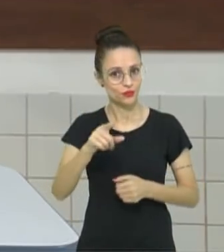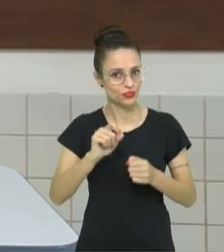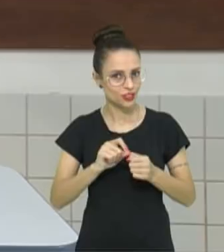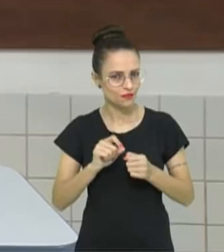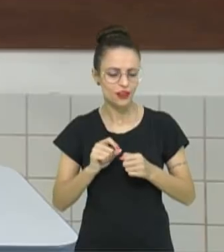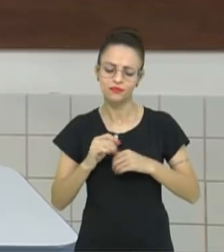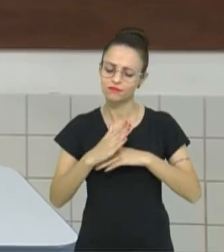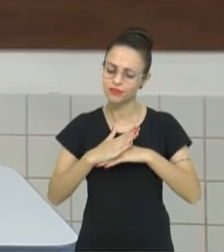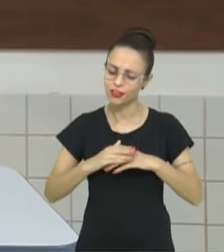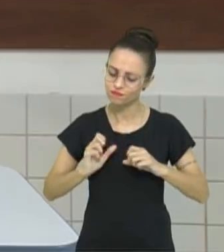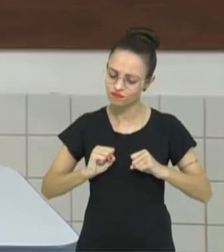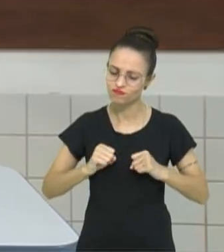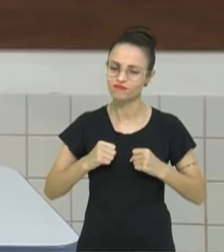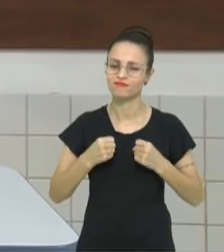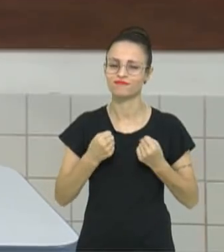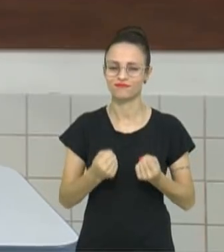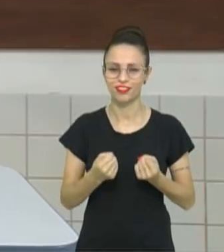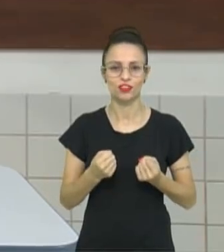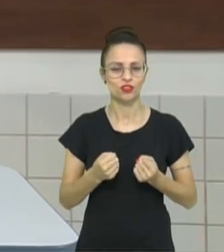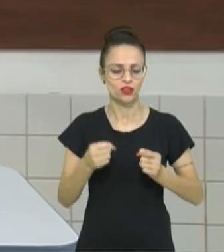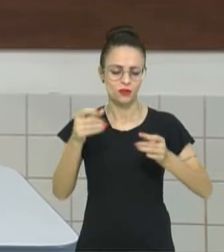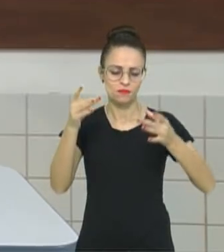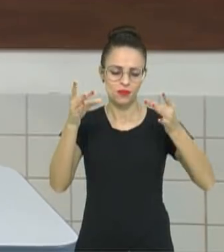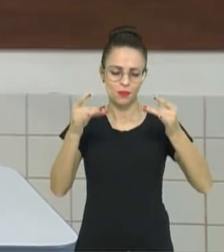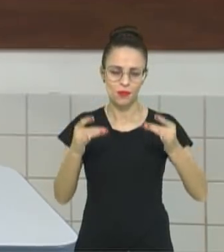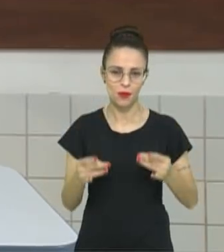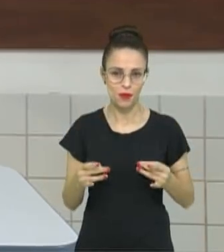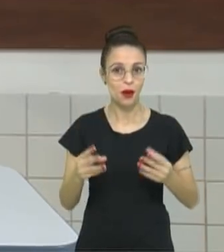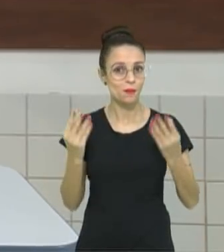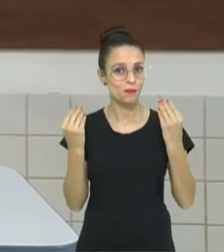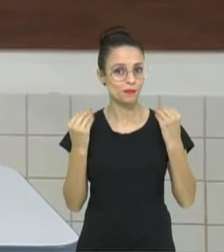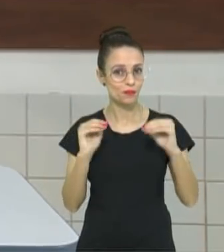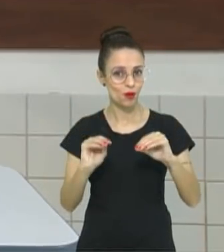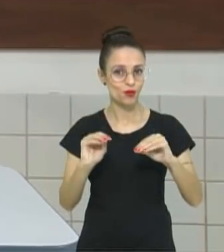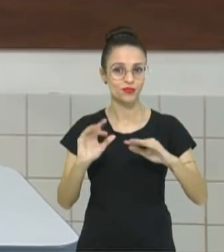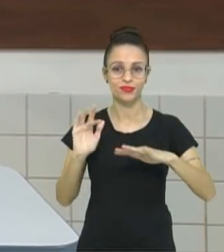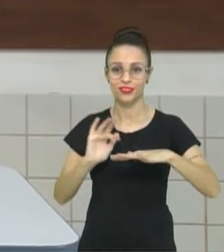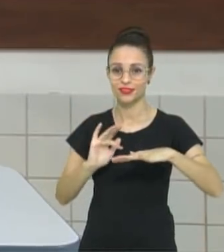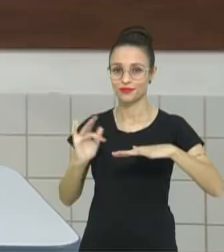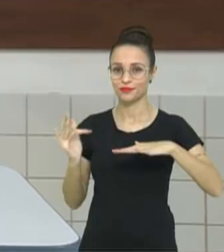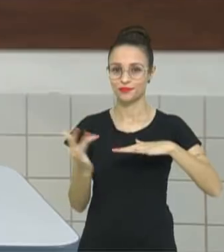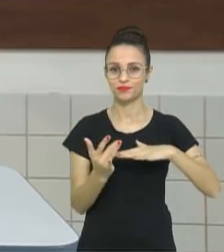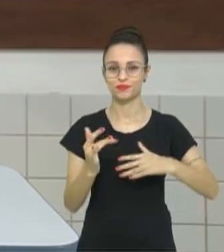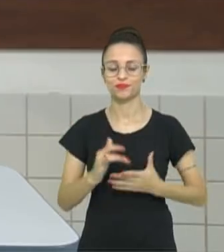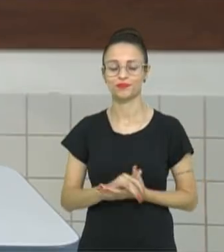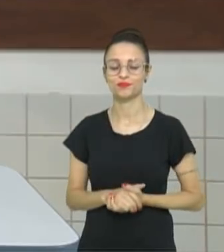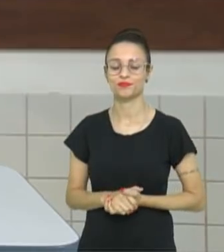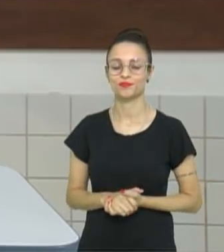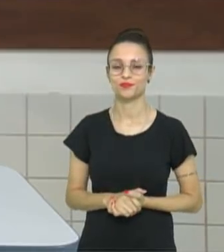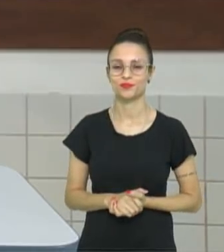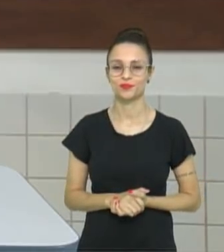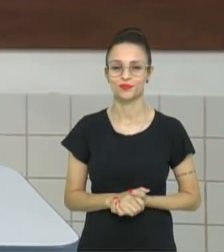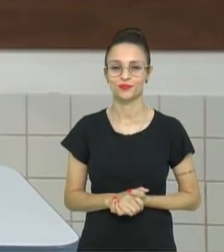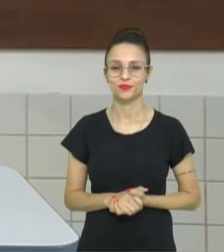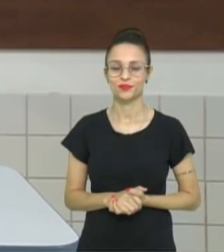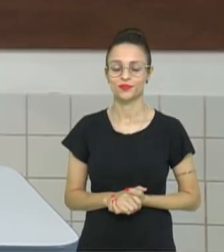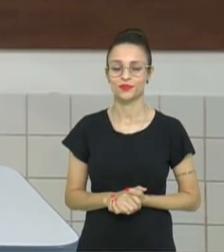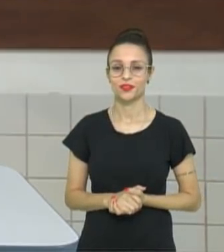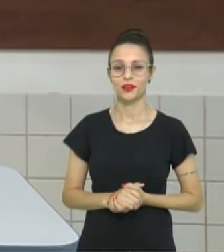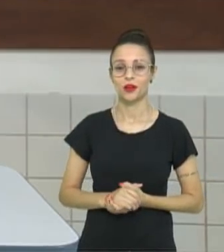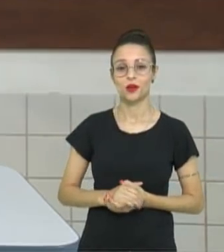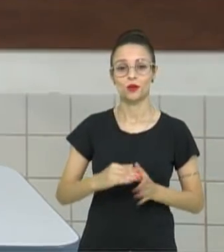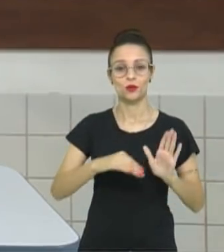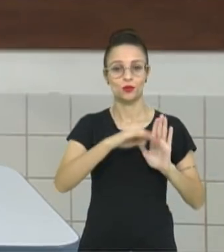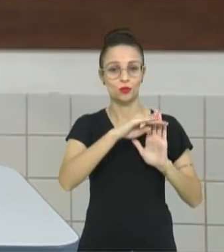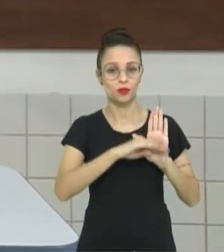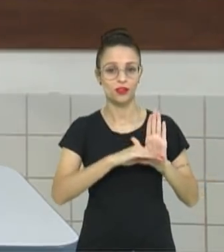muito carinho, né? Com muito capricho e poste lá nas redes sociais. Aí no passo 4, né,